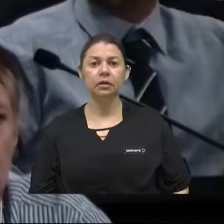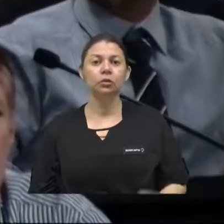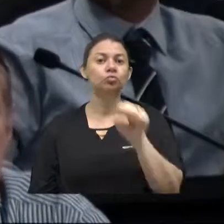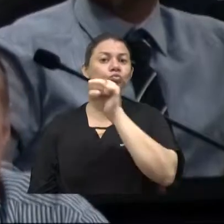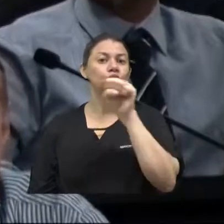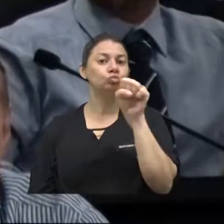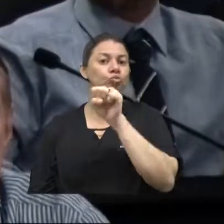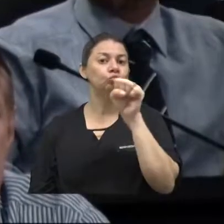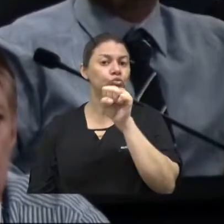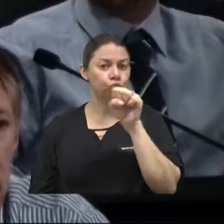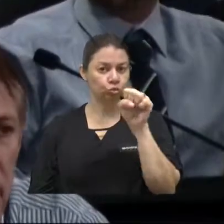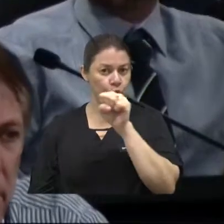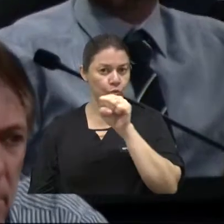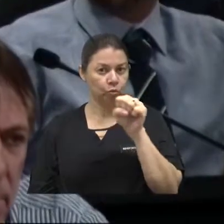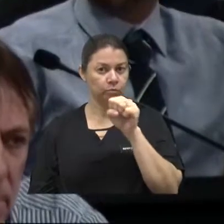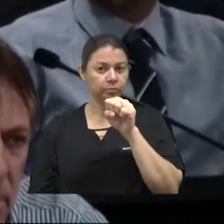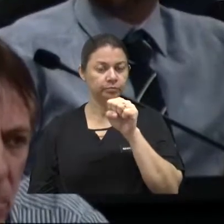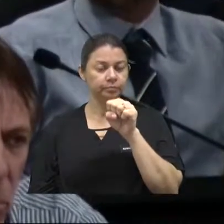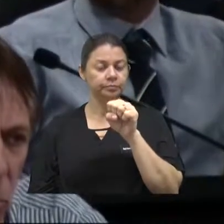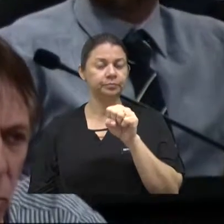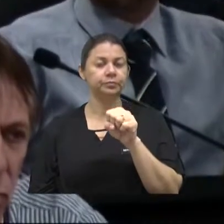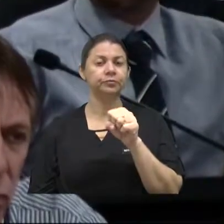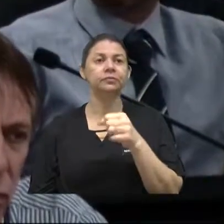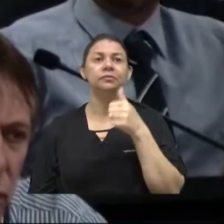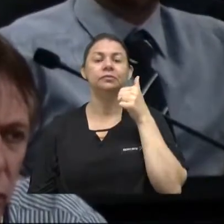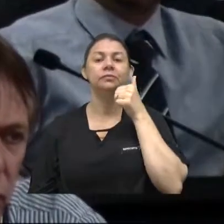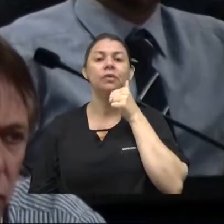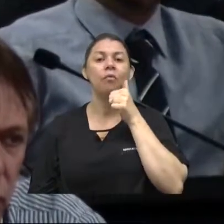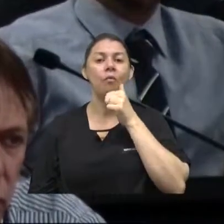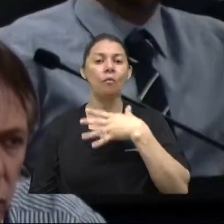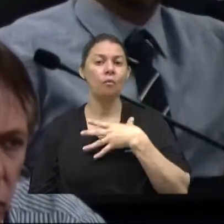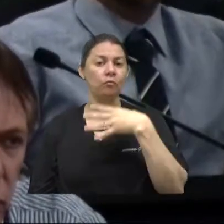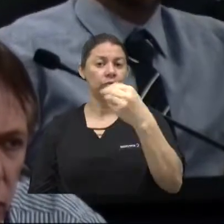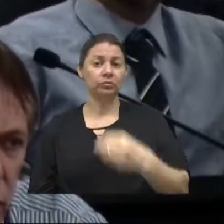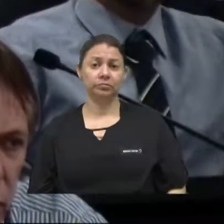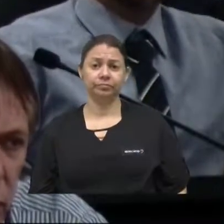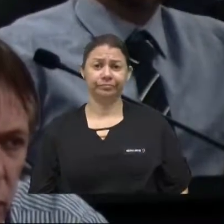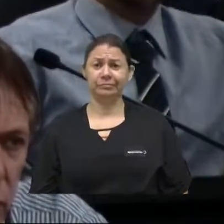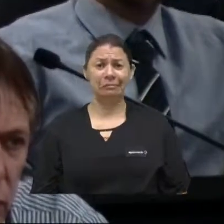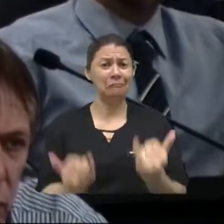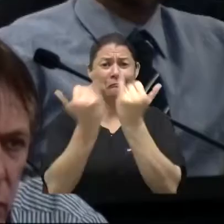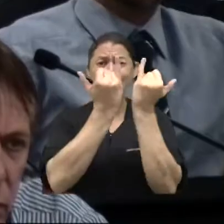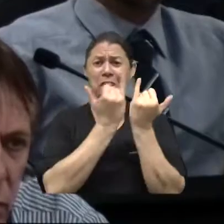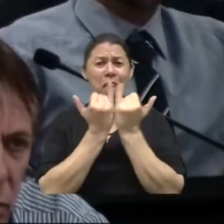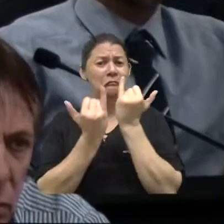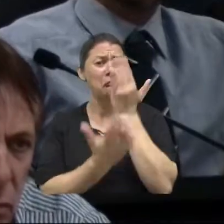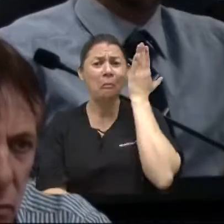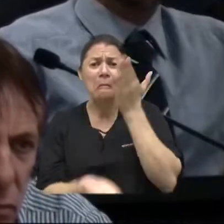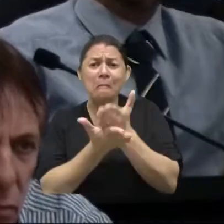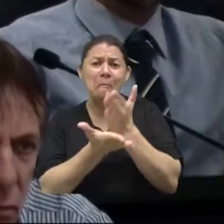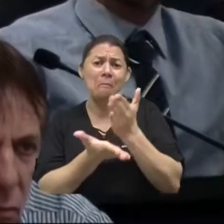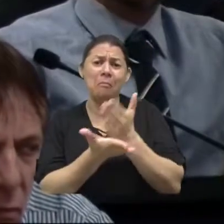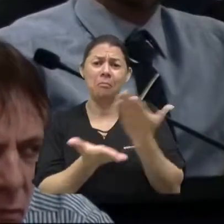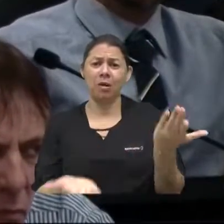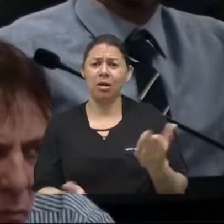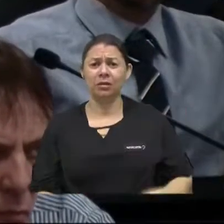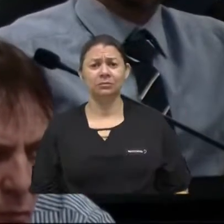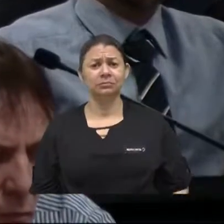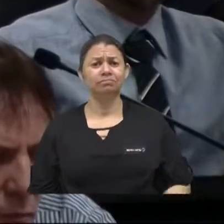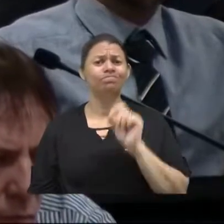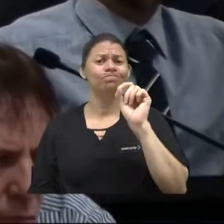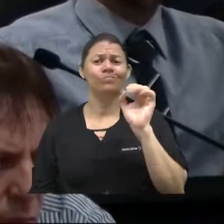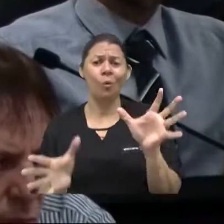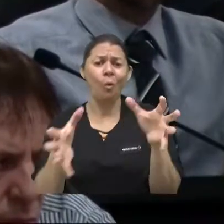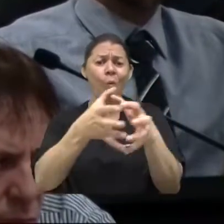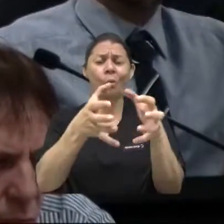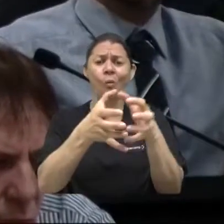que acabe esse zum-zum-zum. Eu não estou contra ninguém. Achar porque ganhar, ganhou. Mas o que não pode é ficar isso. Ela está me ameaçando, está fazendo isso.